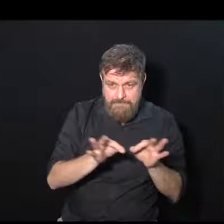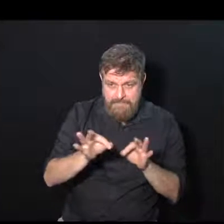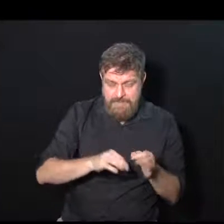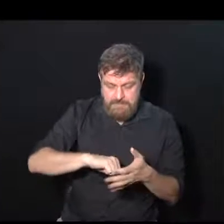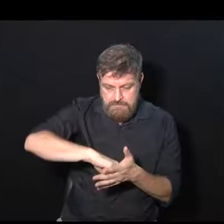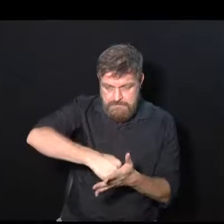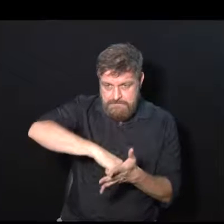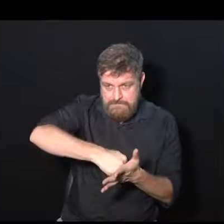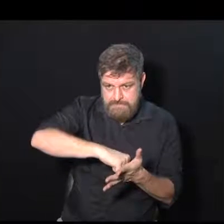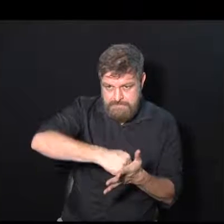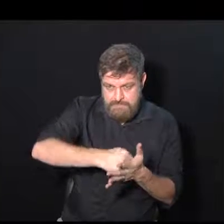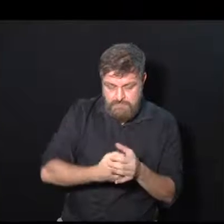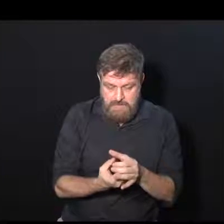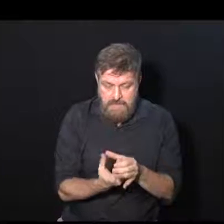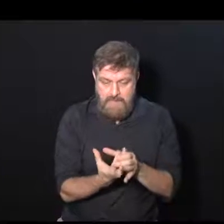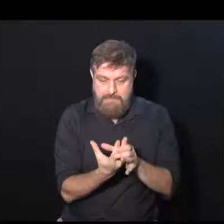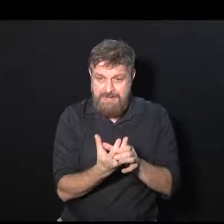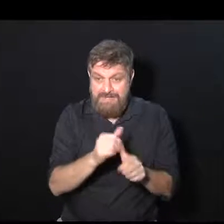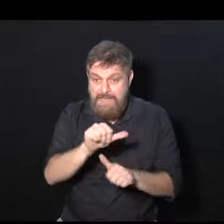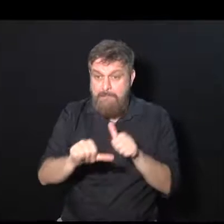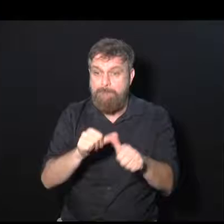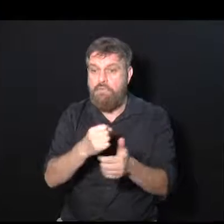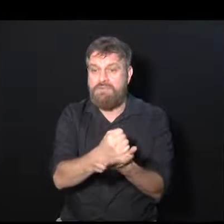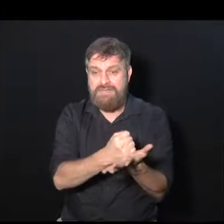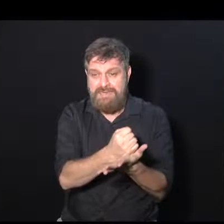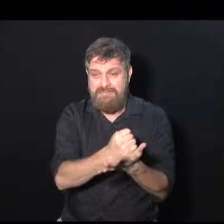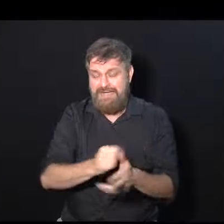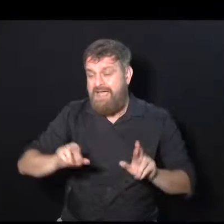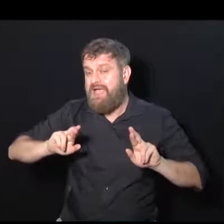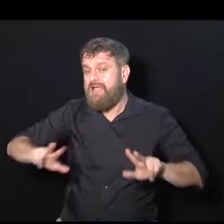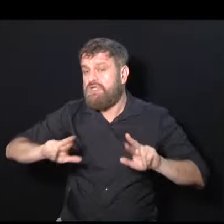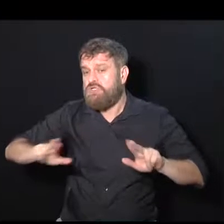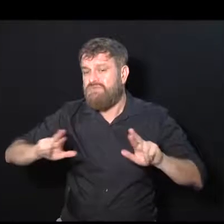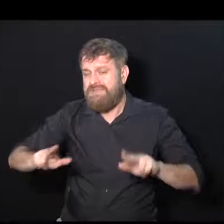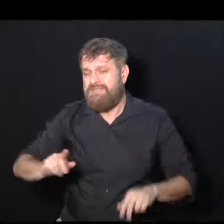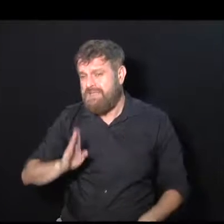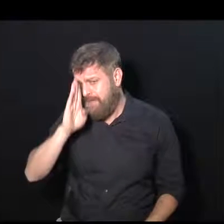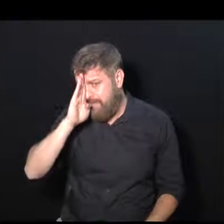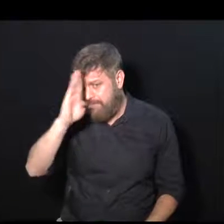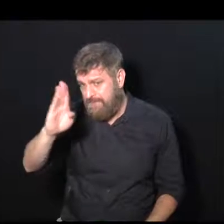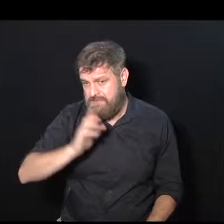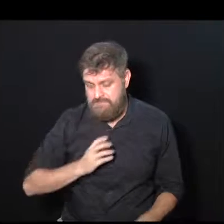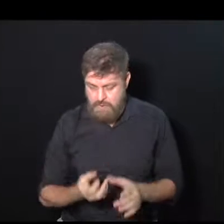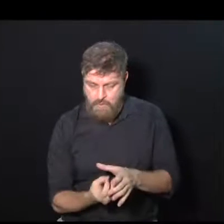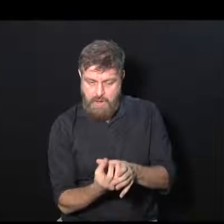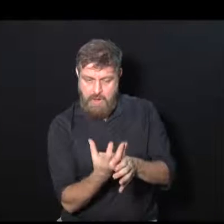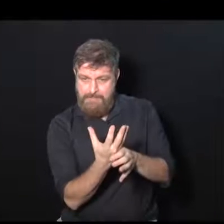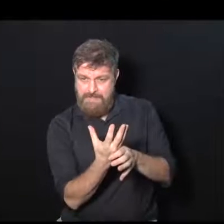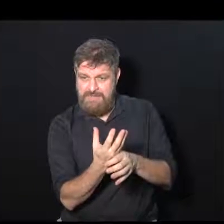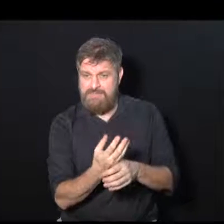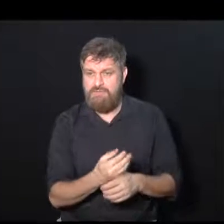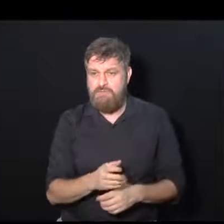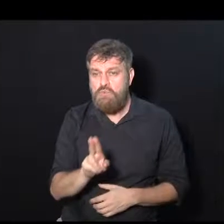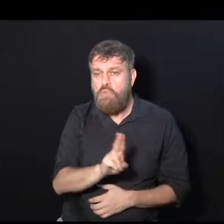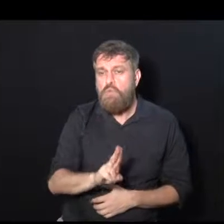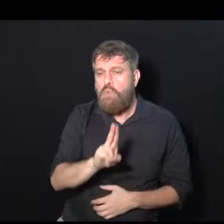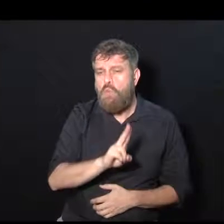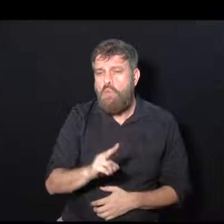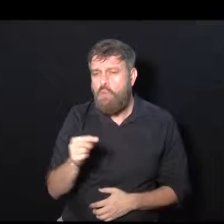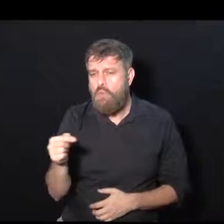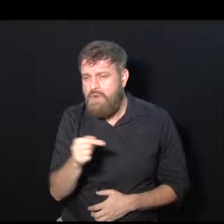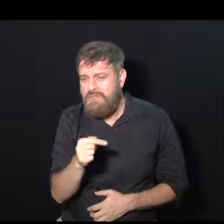e rotulado. Então, qual que é a principal diferença quando a gente utiliza as plantas medicinais, quando utiliza